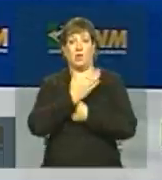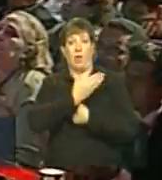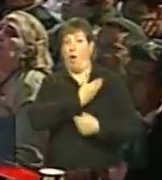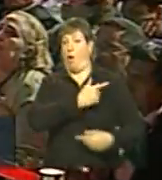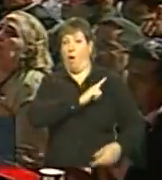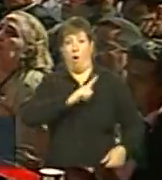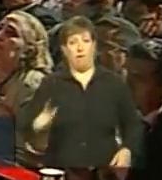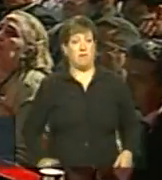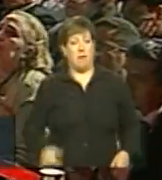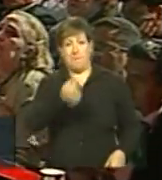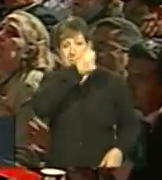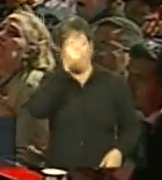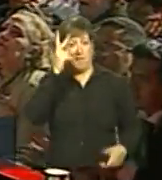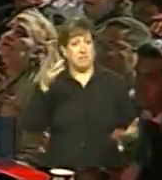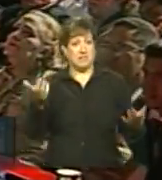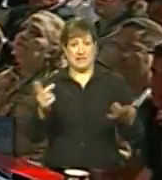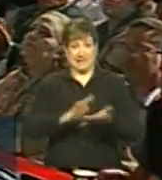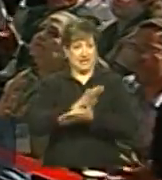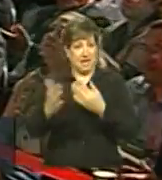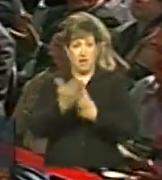Não é possível fazer isso.